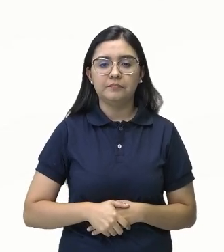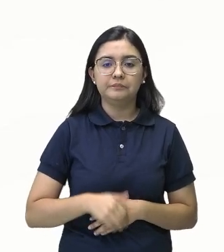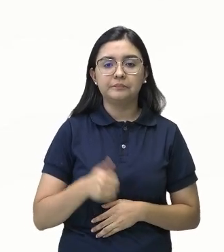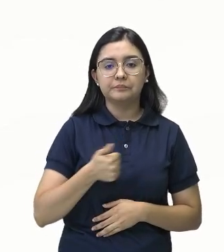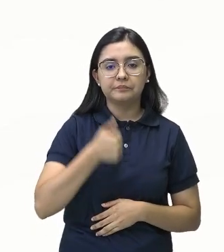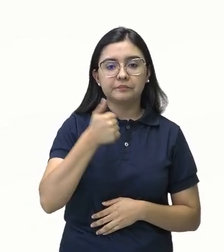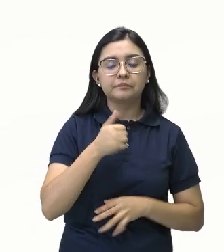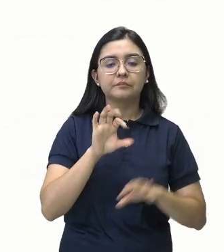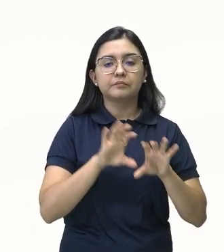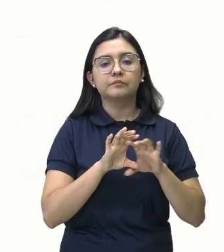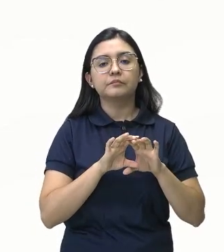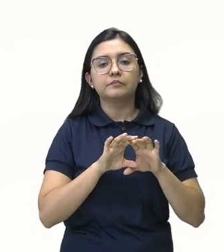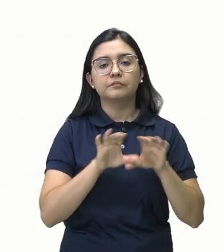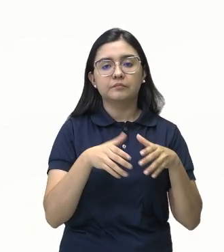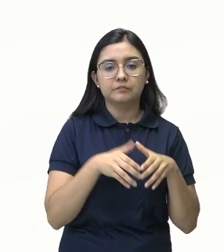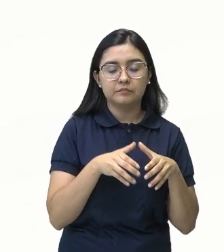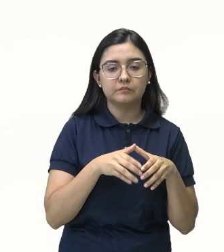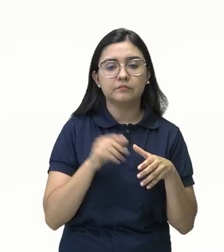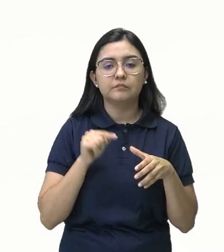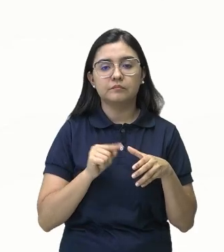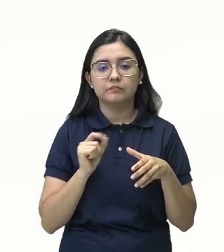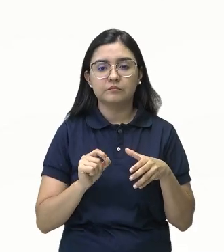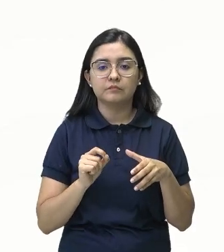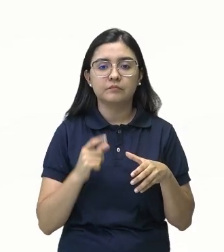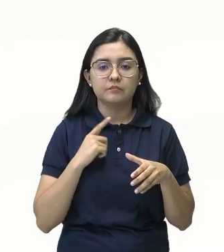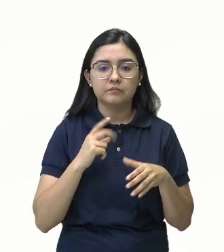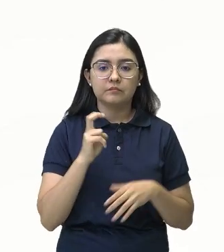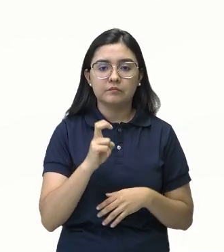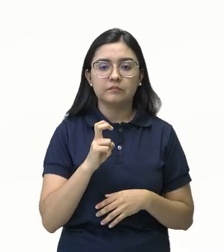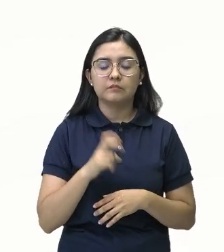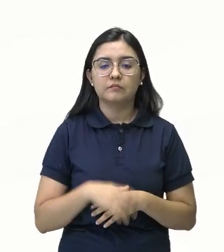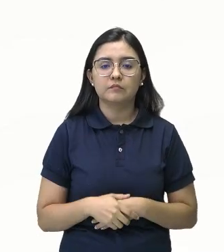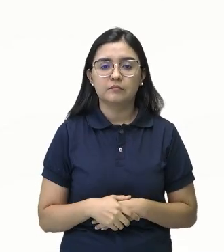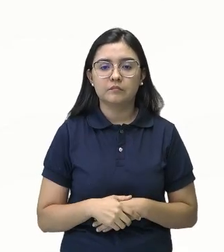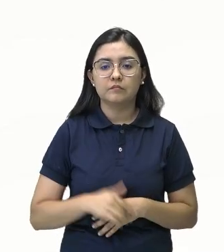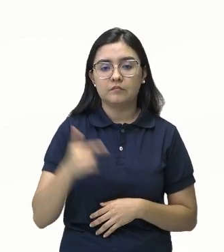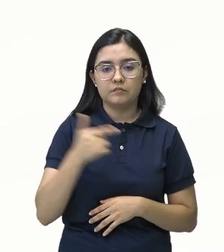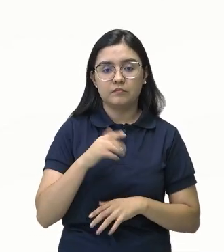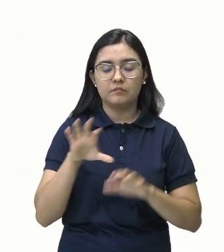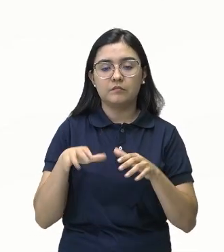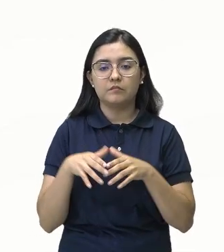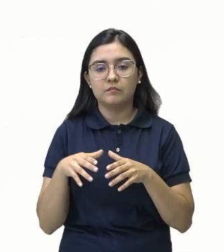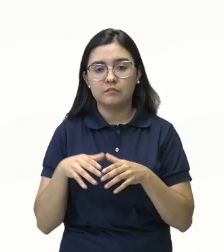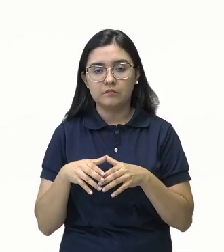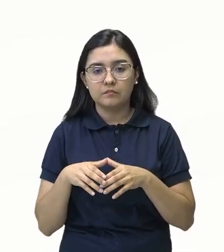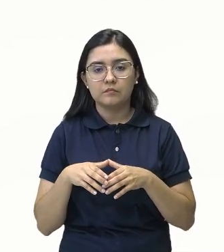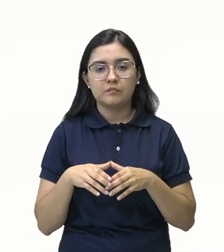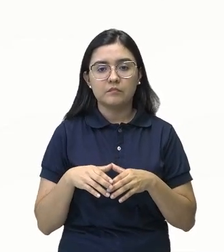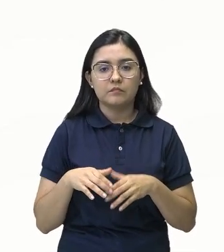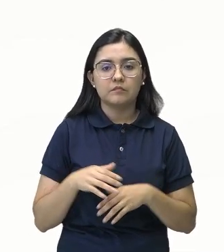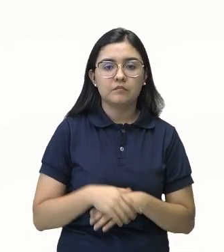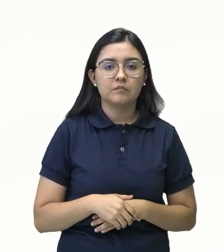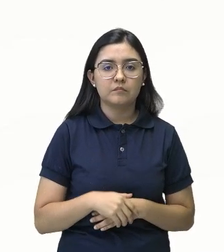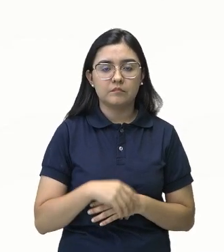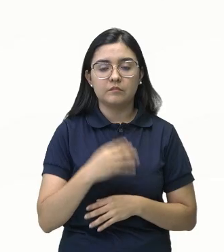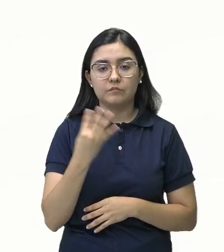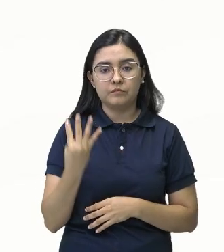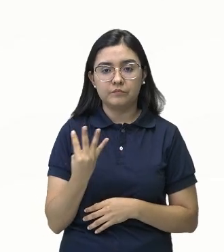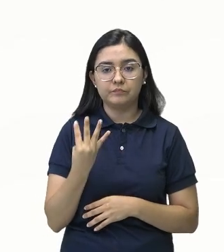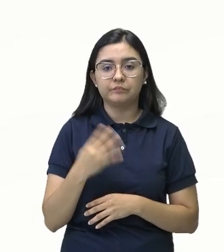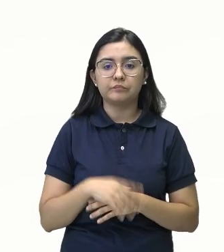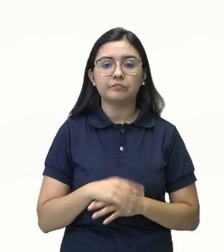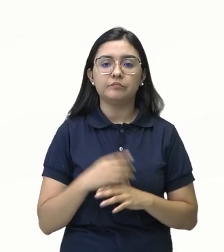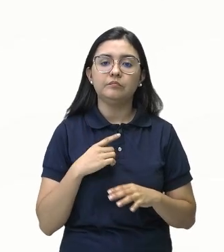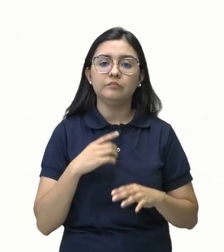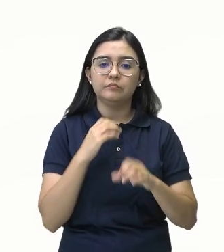A minha primeira combinação vai dar 5 e a minha segunda combinação vai dar 4,